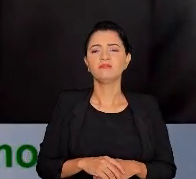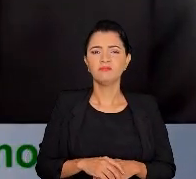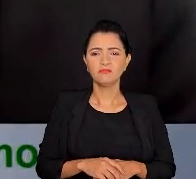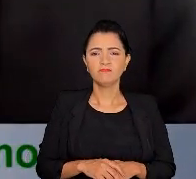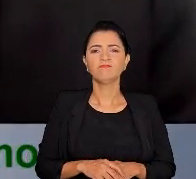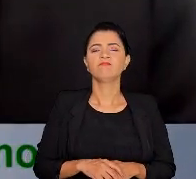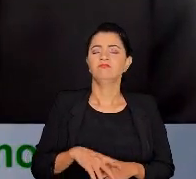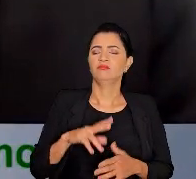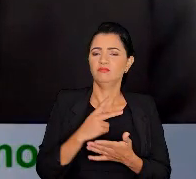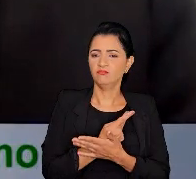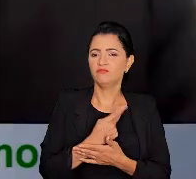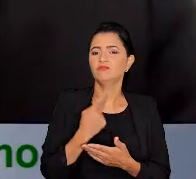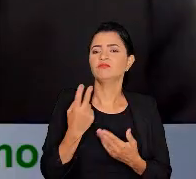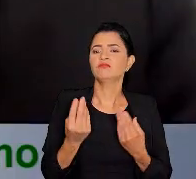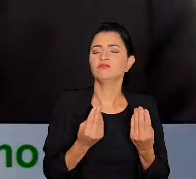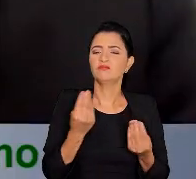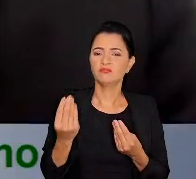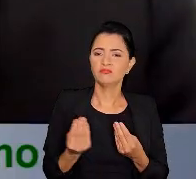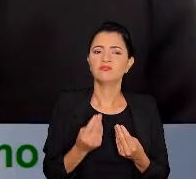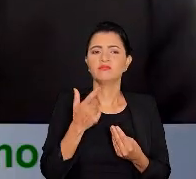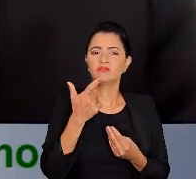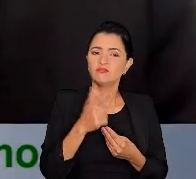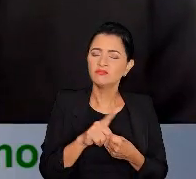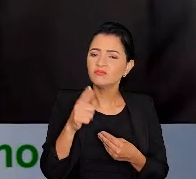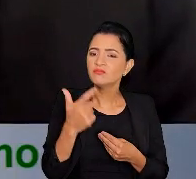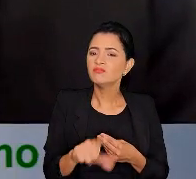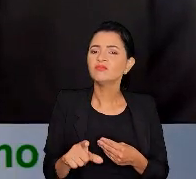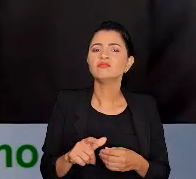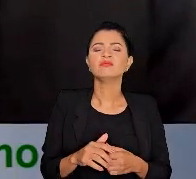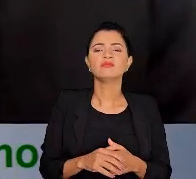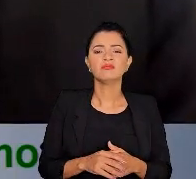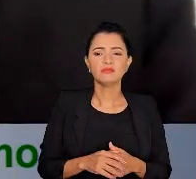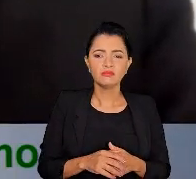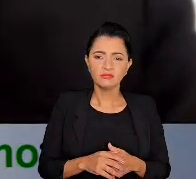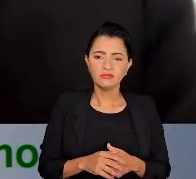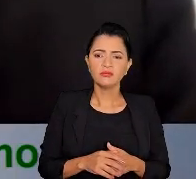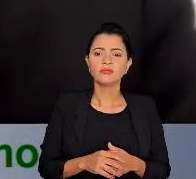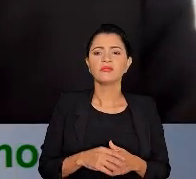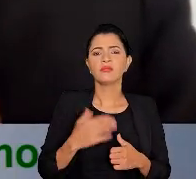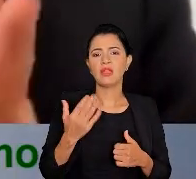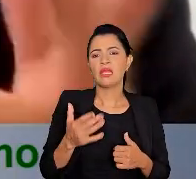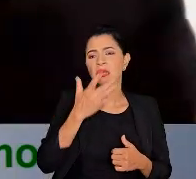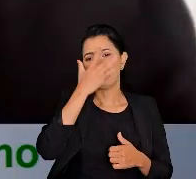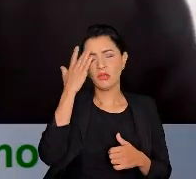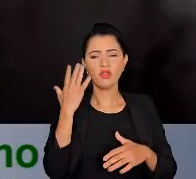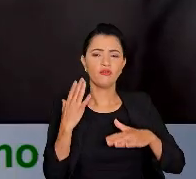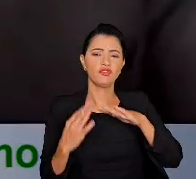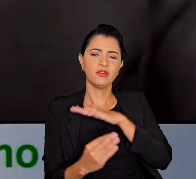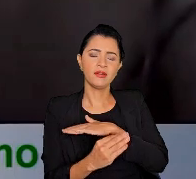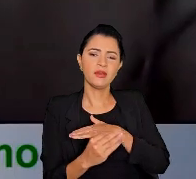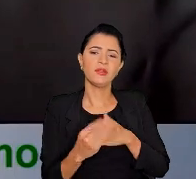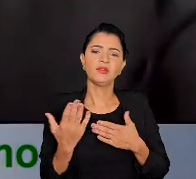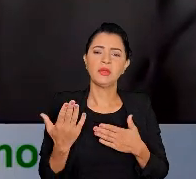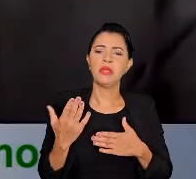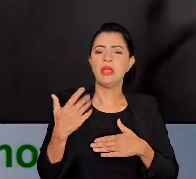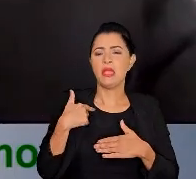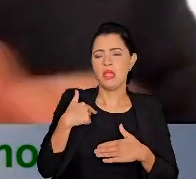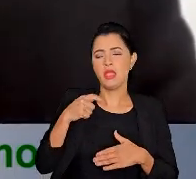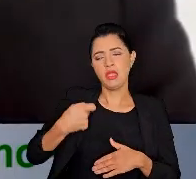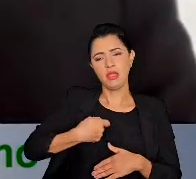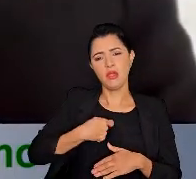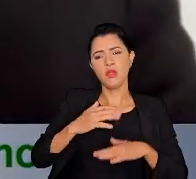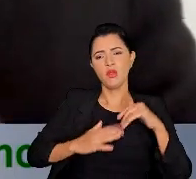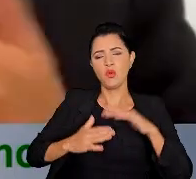uma situação, vamos dizer, corriqueira entre refugiados. Eu profissionalmente lidei